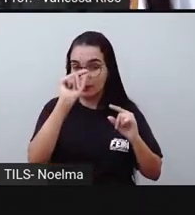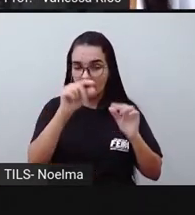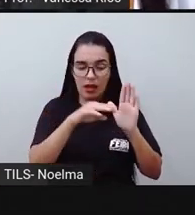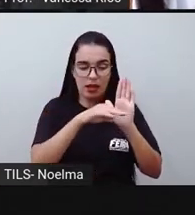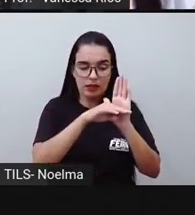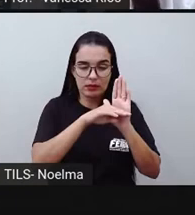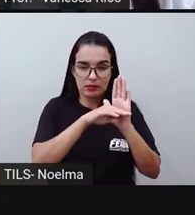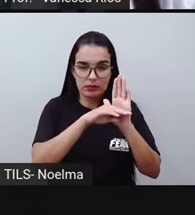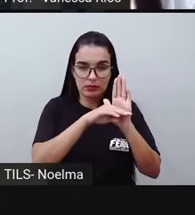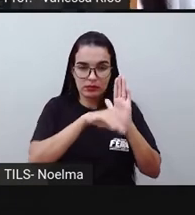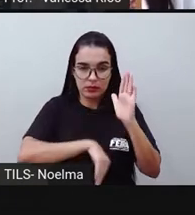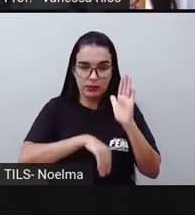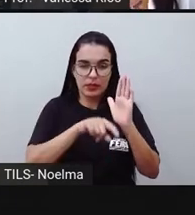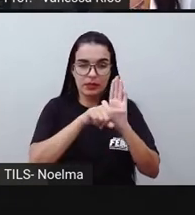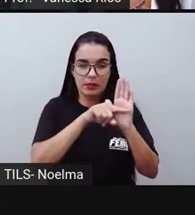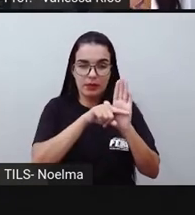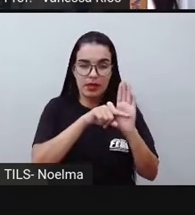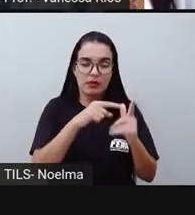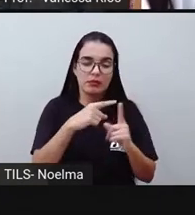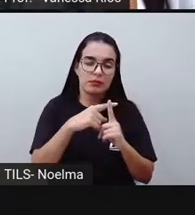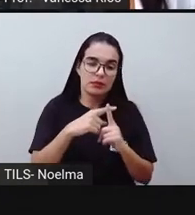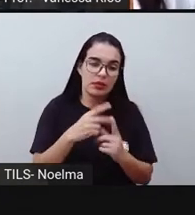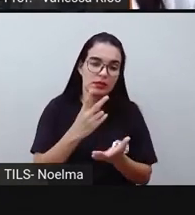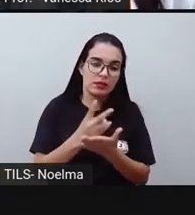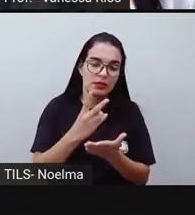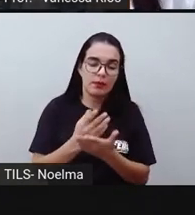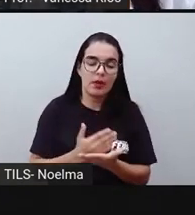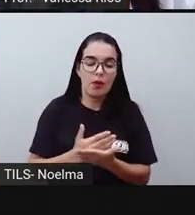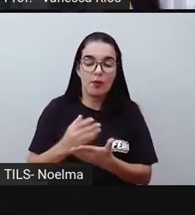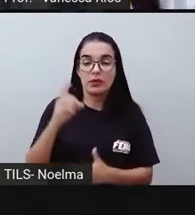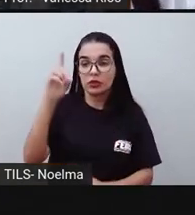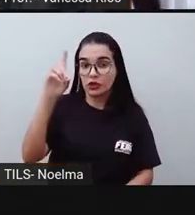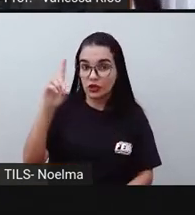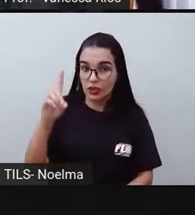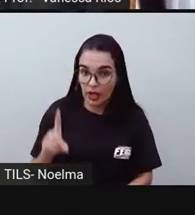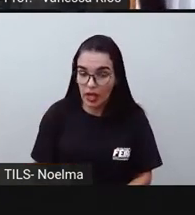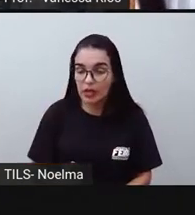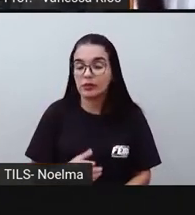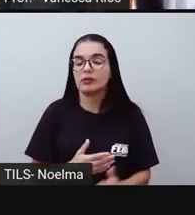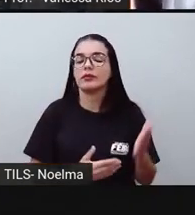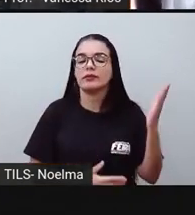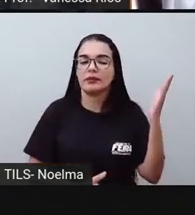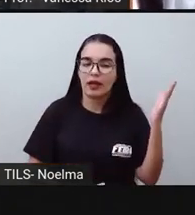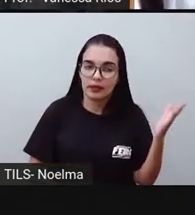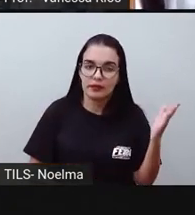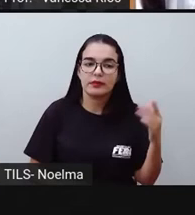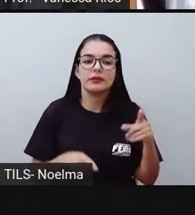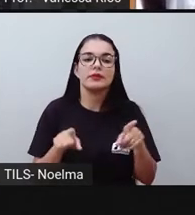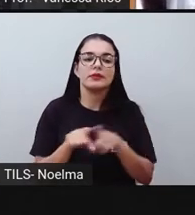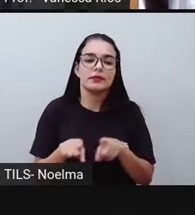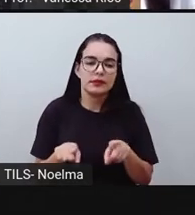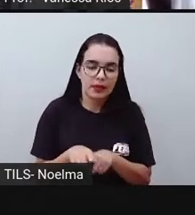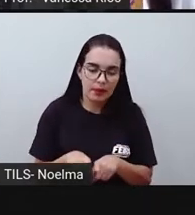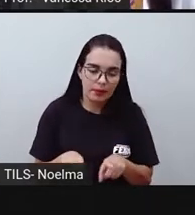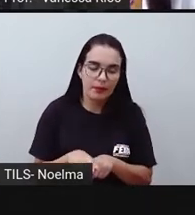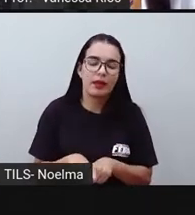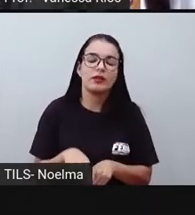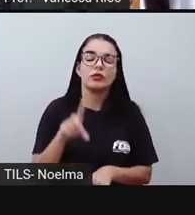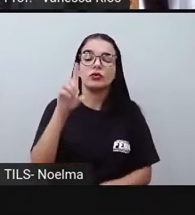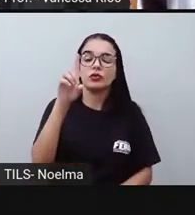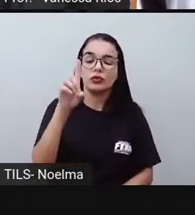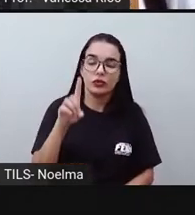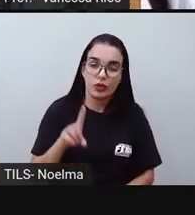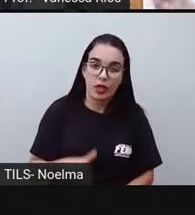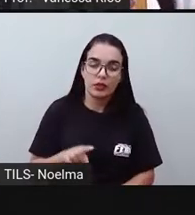na subtração e também na adição, nós sempre começamos pelo lado direito, não é? E a gente começa sempre somando ou subtraindo